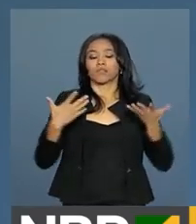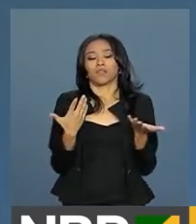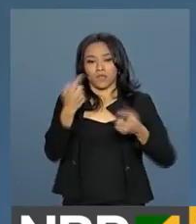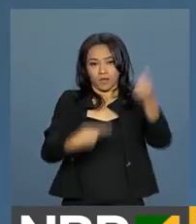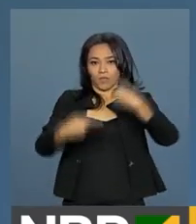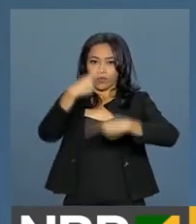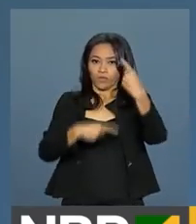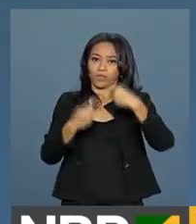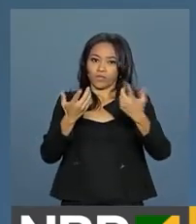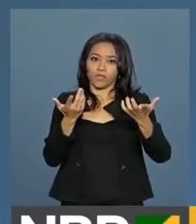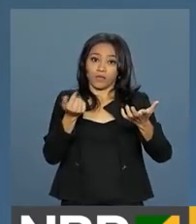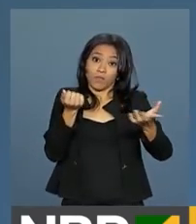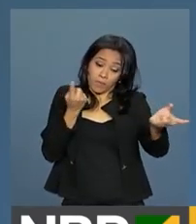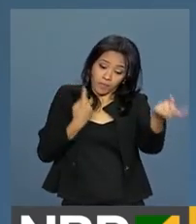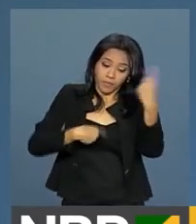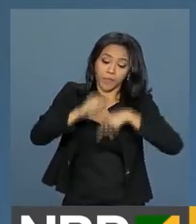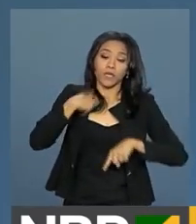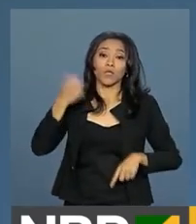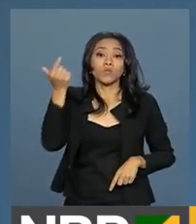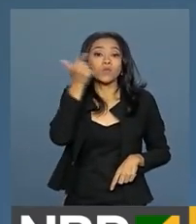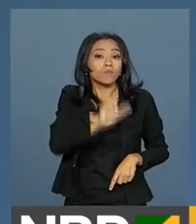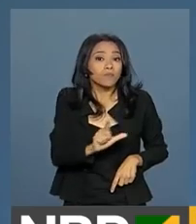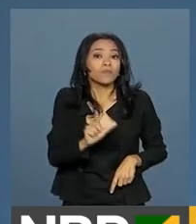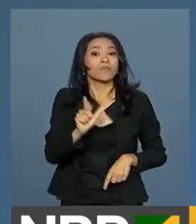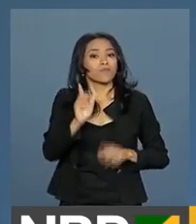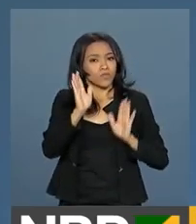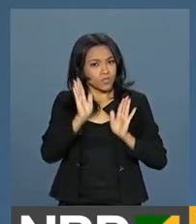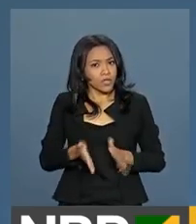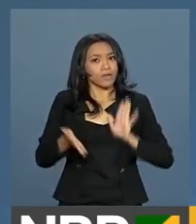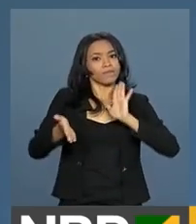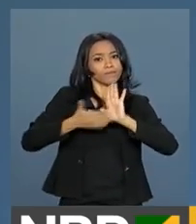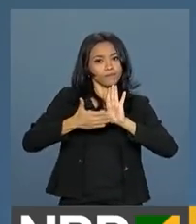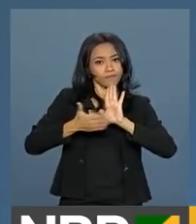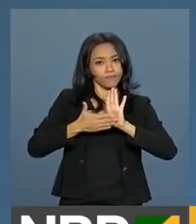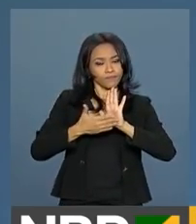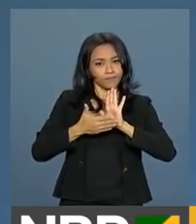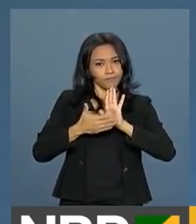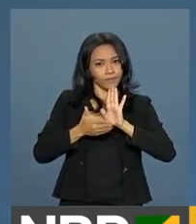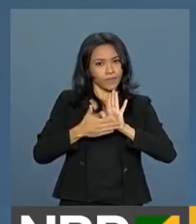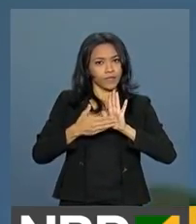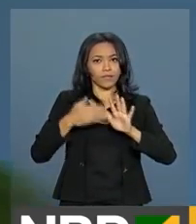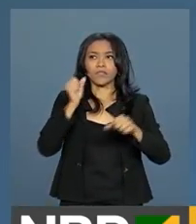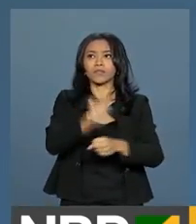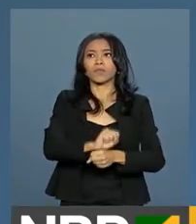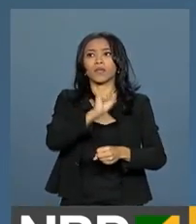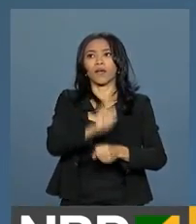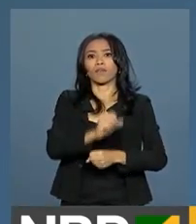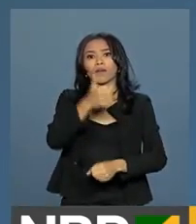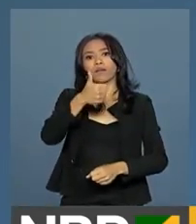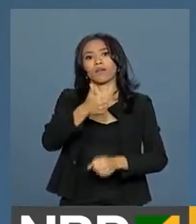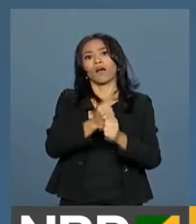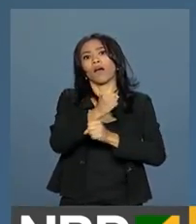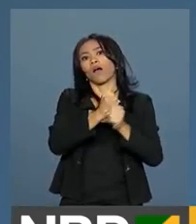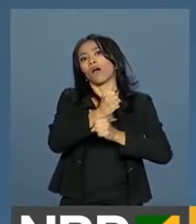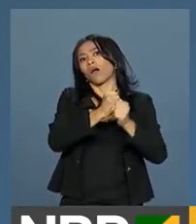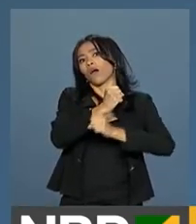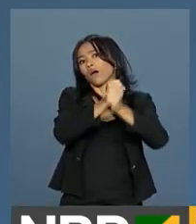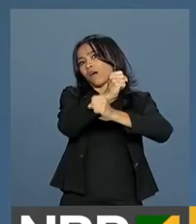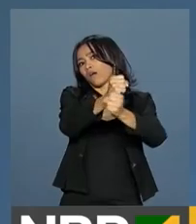do progresso que aprovamos tomemos medidas esperadas há décadas e reconquistamos